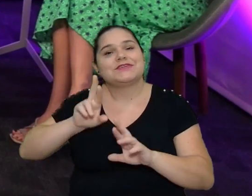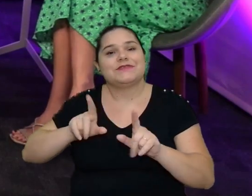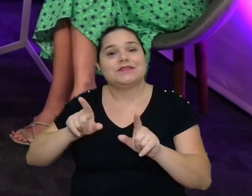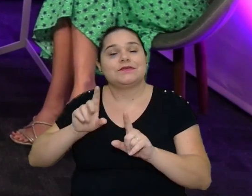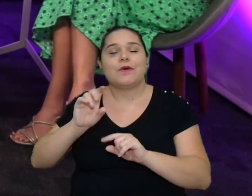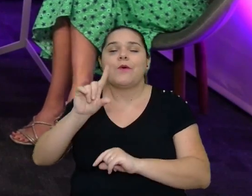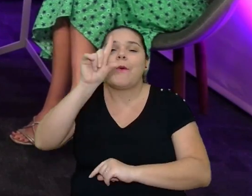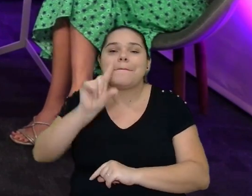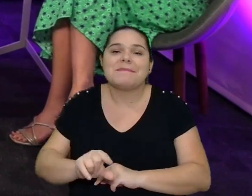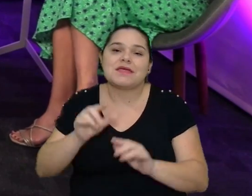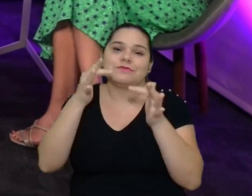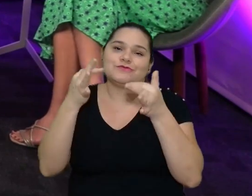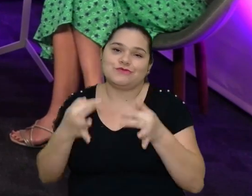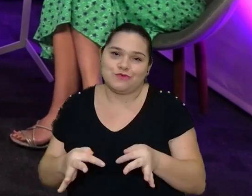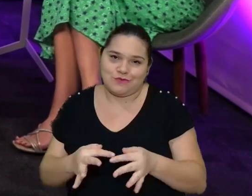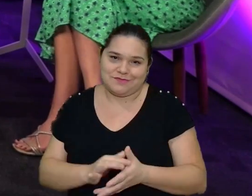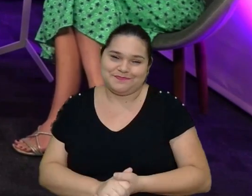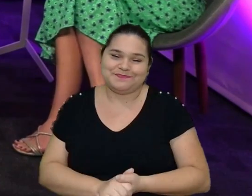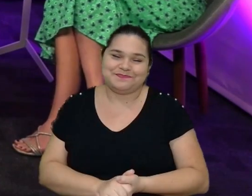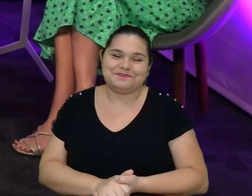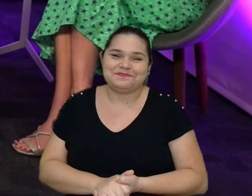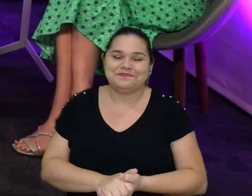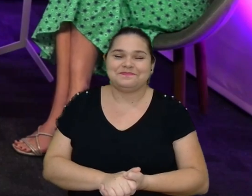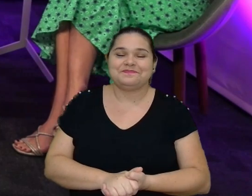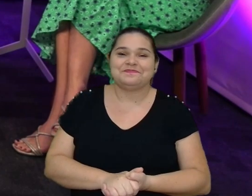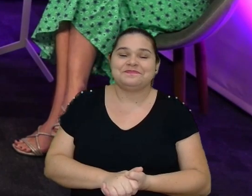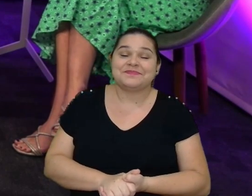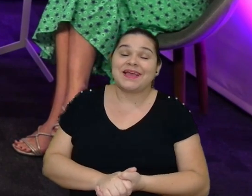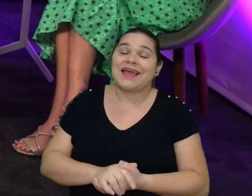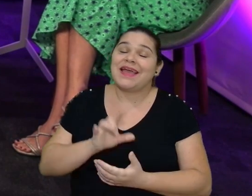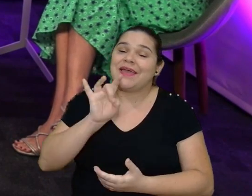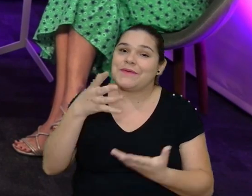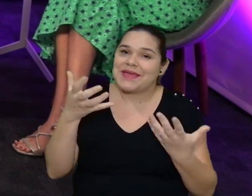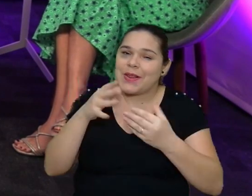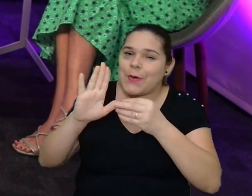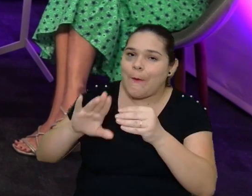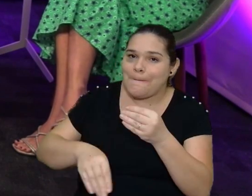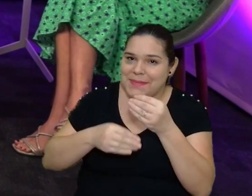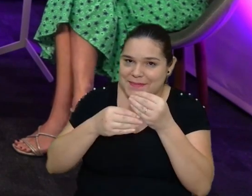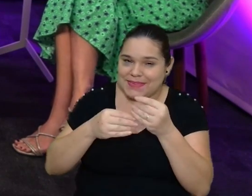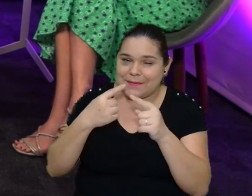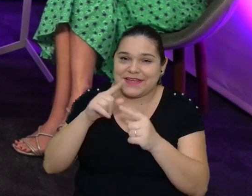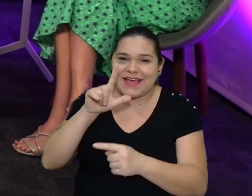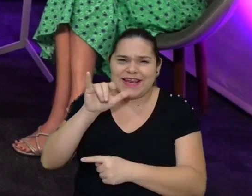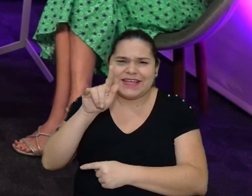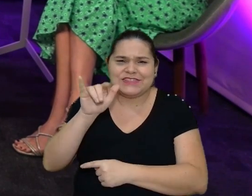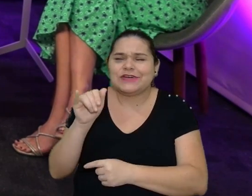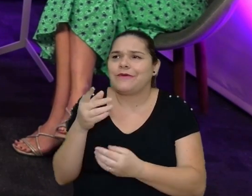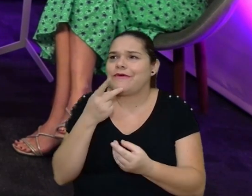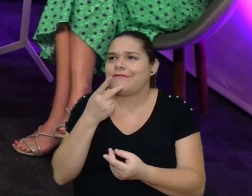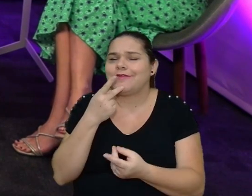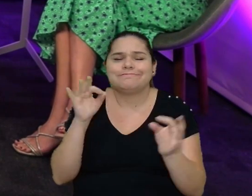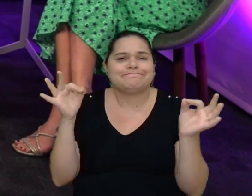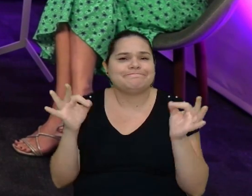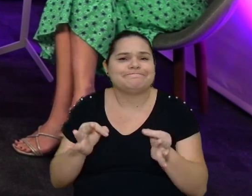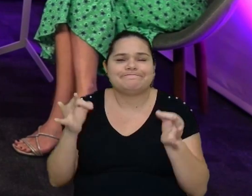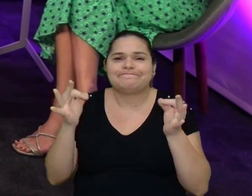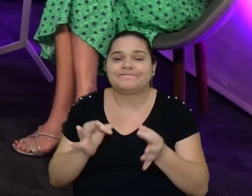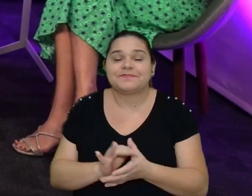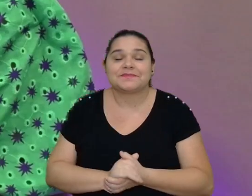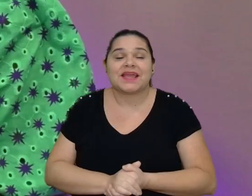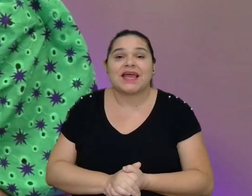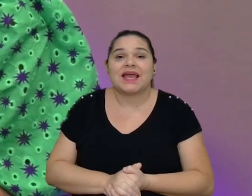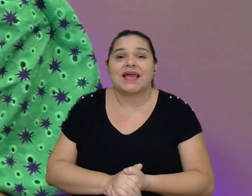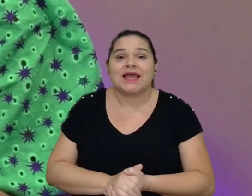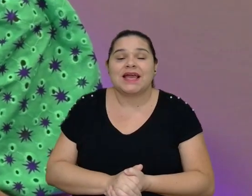não quer complementar? Eu vou de novo complementar, porque a Lídia colocou tudo super bem. Com uma